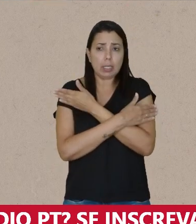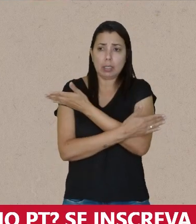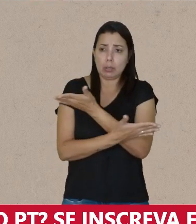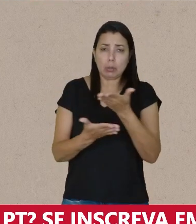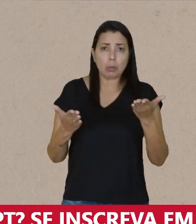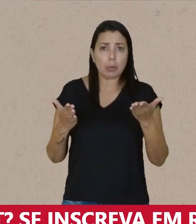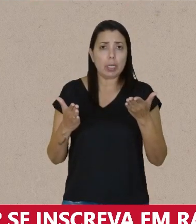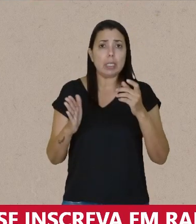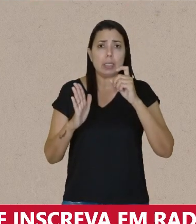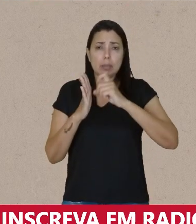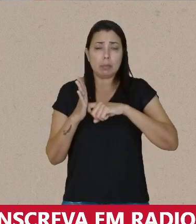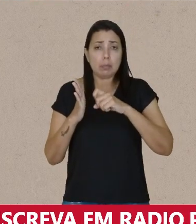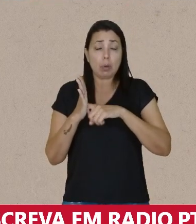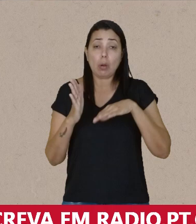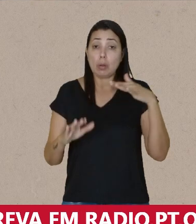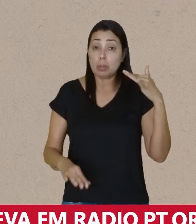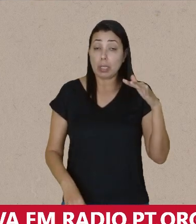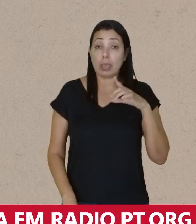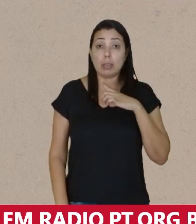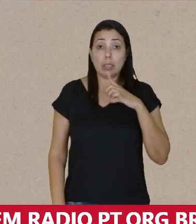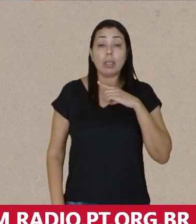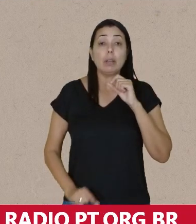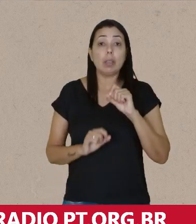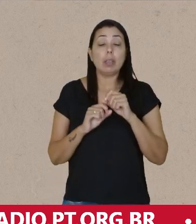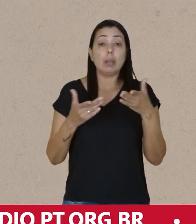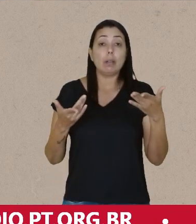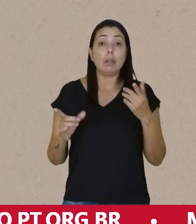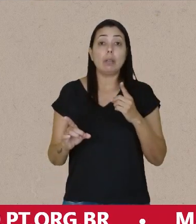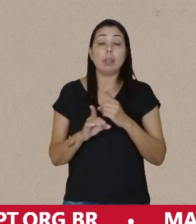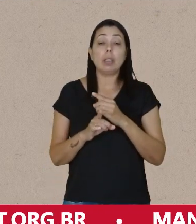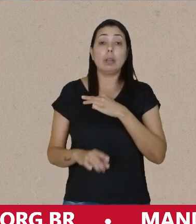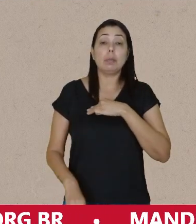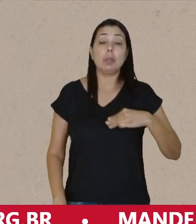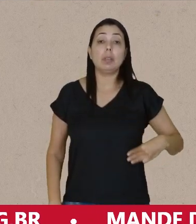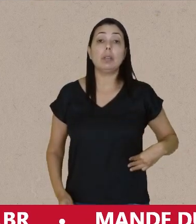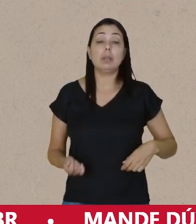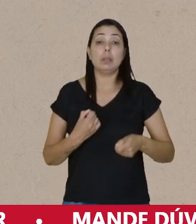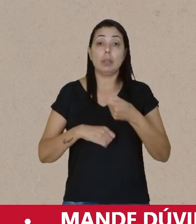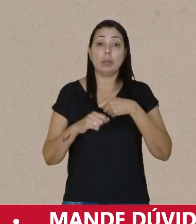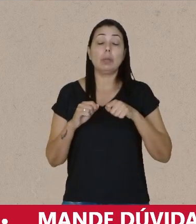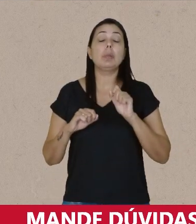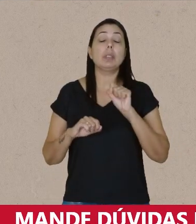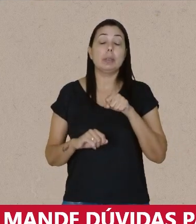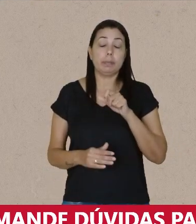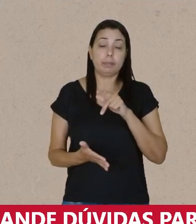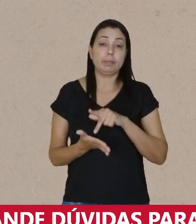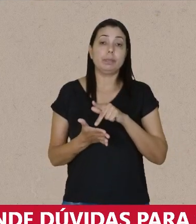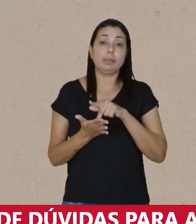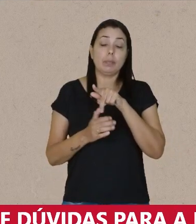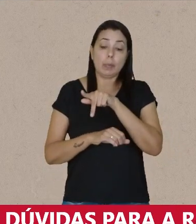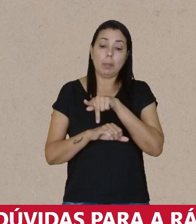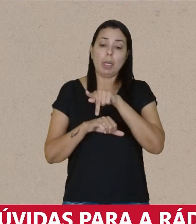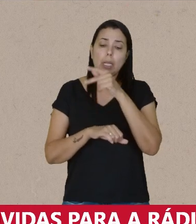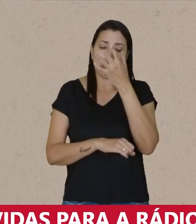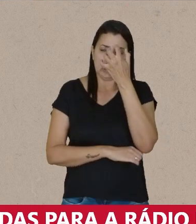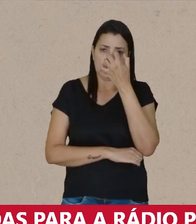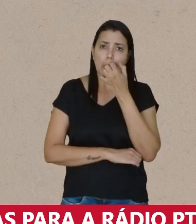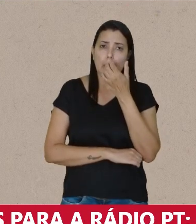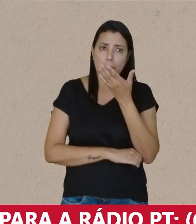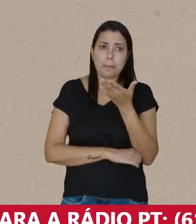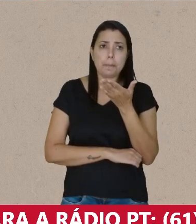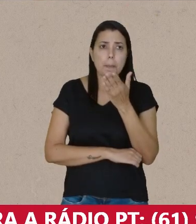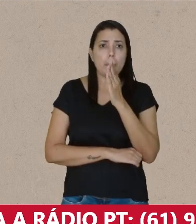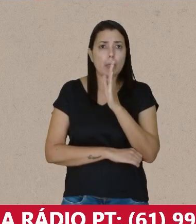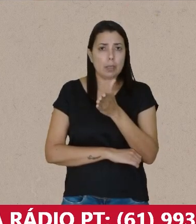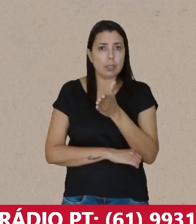essa alta da inflação, a gente tem um escândalo desse envolvendo o ministro da Economia, o que, obviamente, em países sérios,